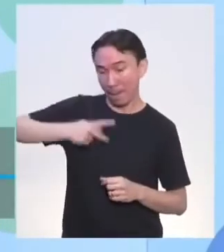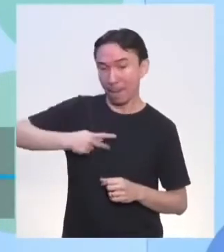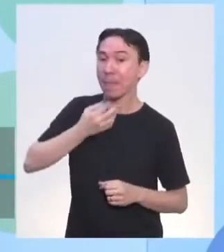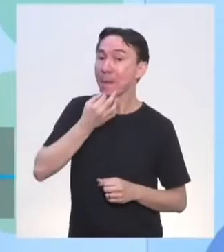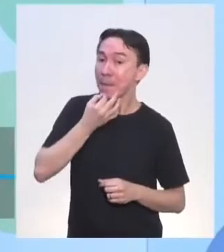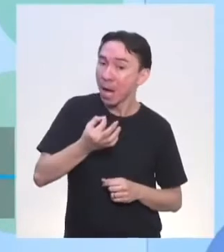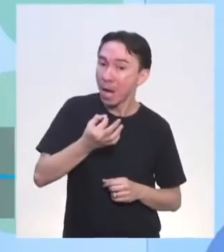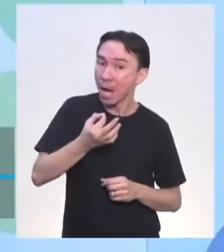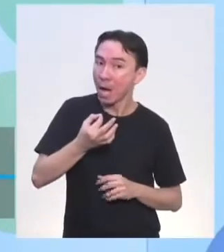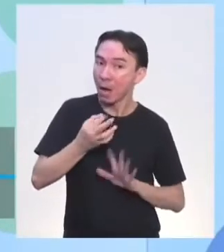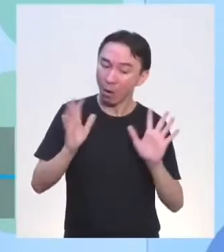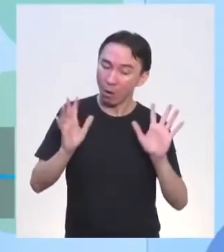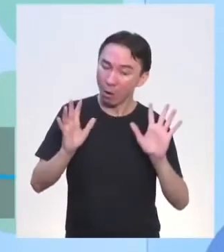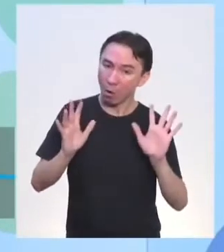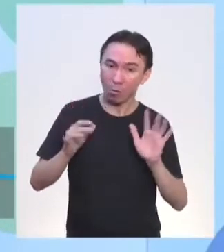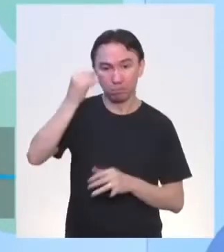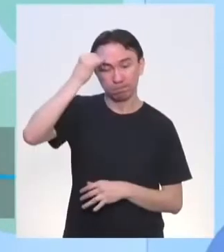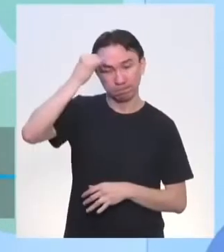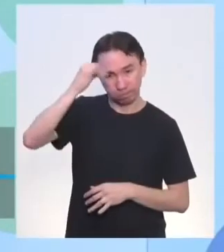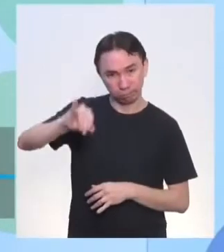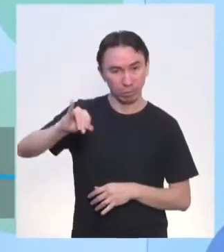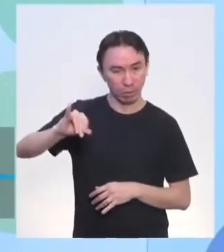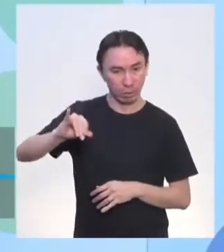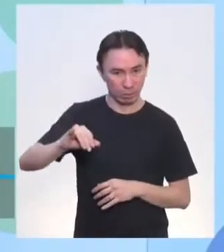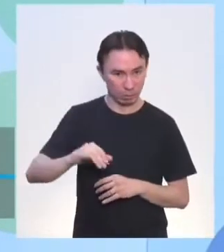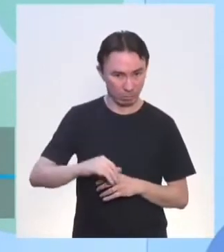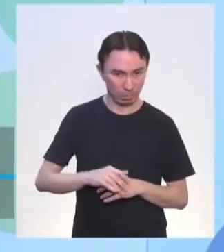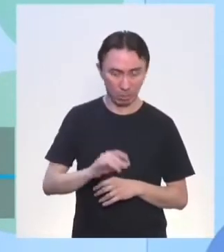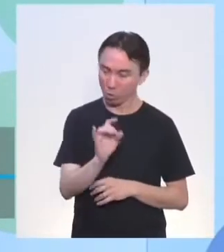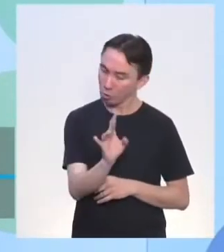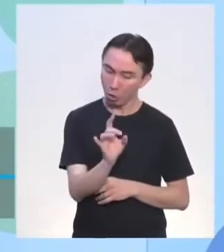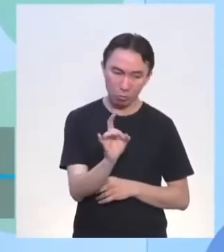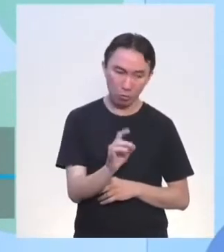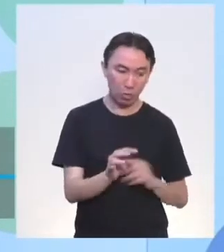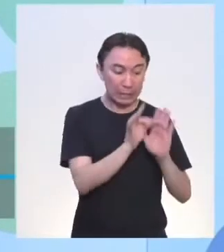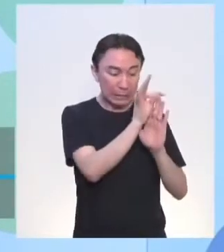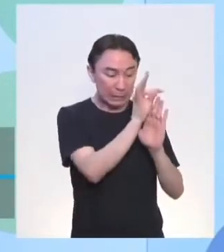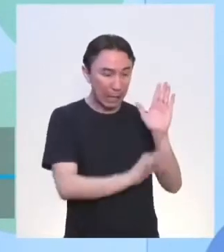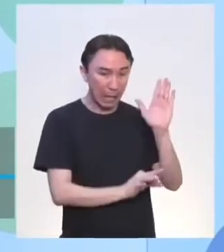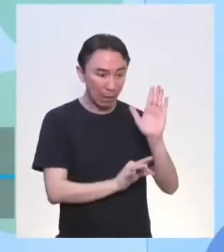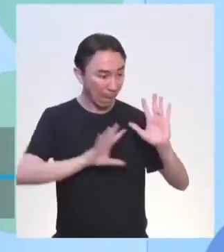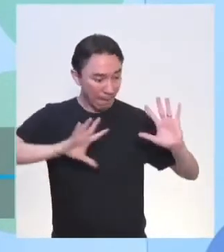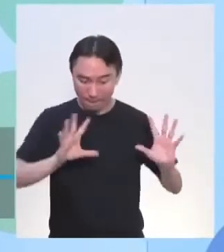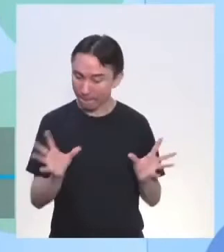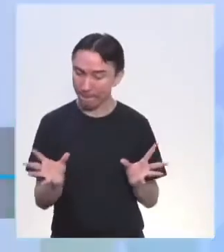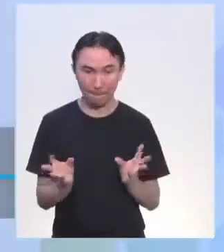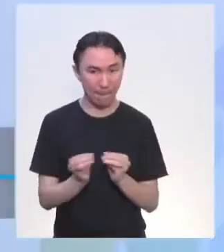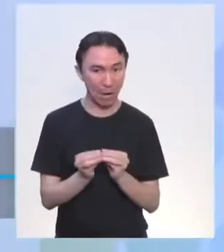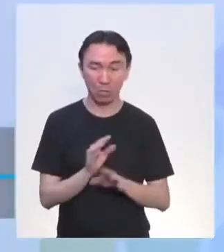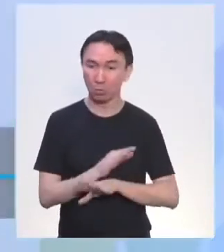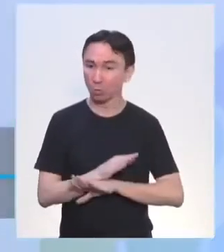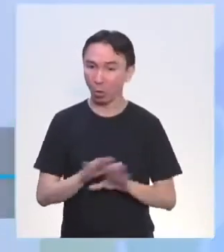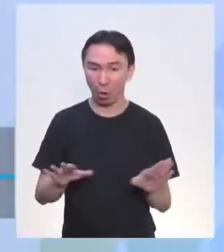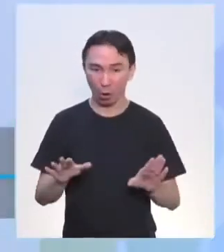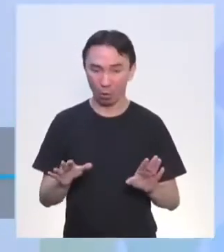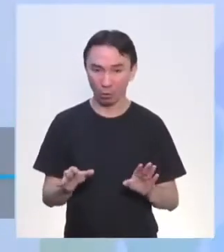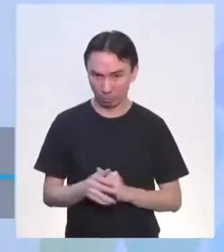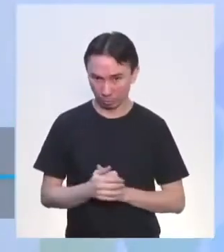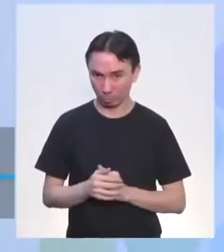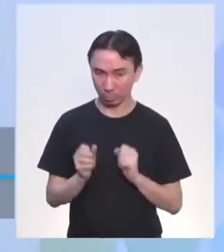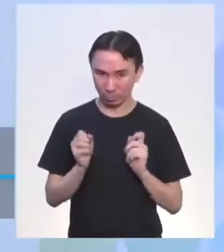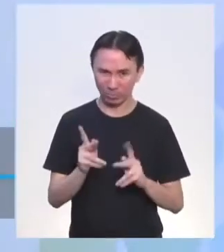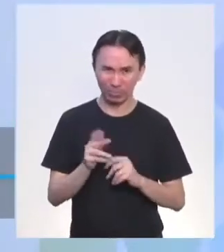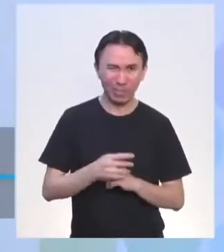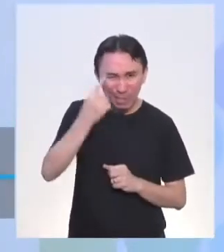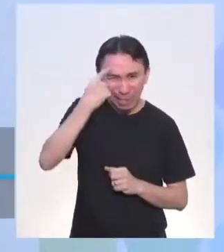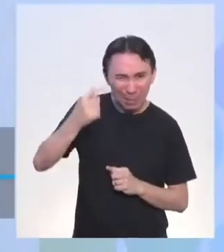posicionamentos críticos. Então, o resumo é a síntese de um texto, né, Pro? Isso. E o que é legal a gente observar aqui também é voltando naquelas primeiras